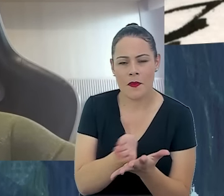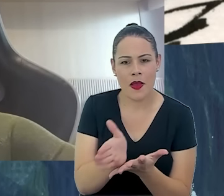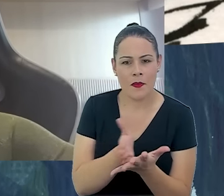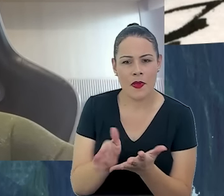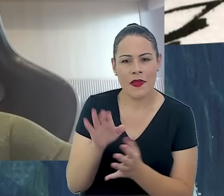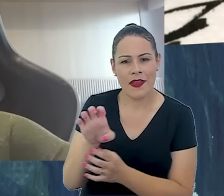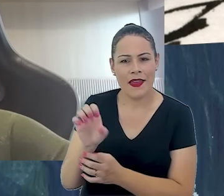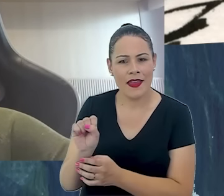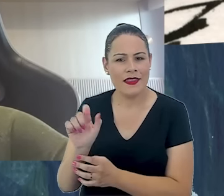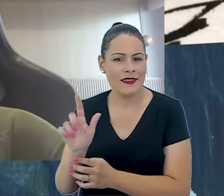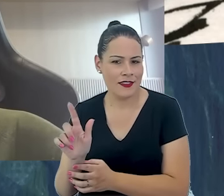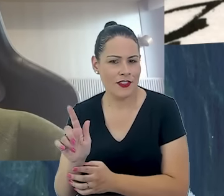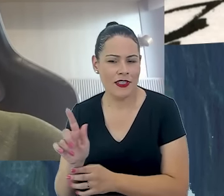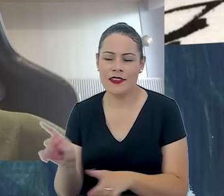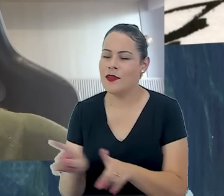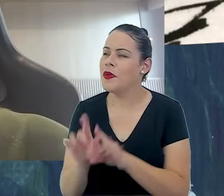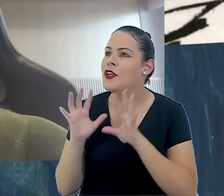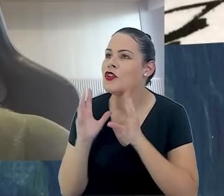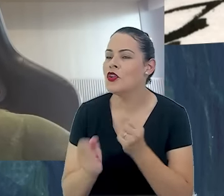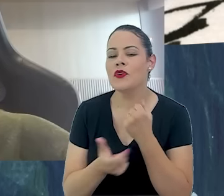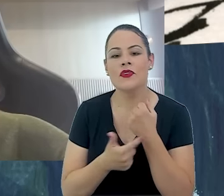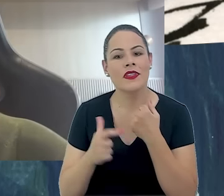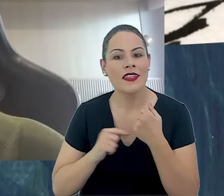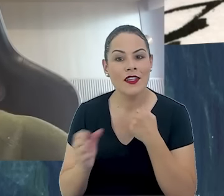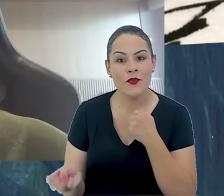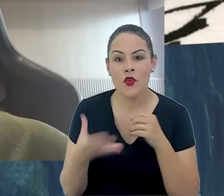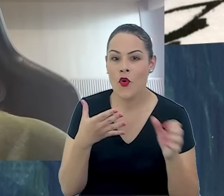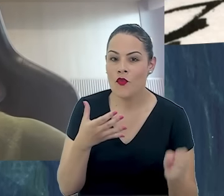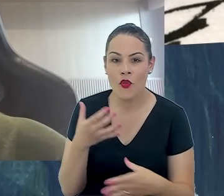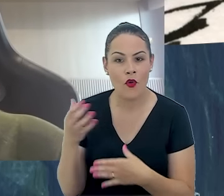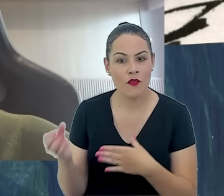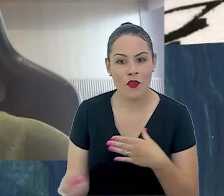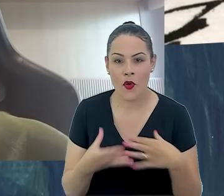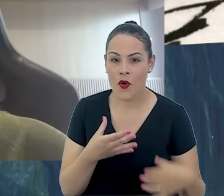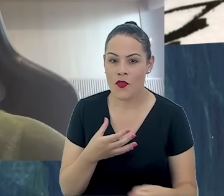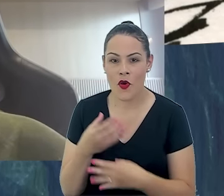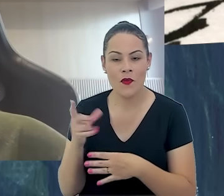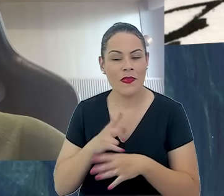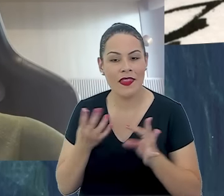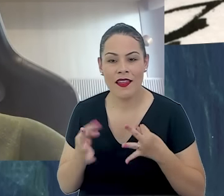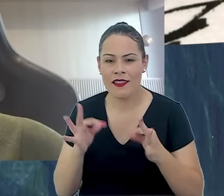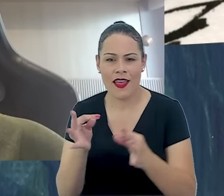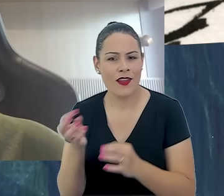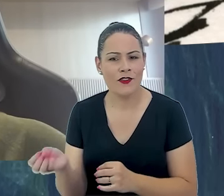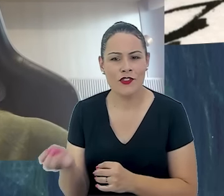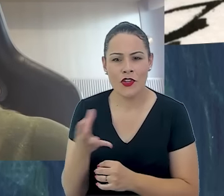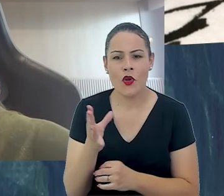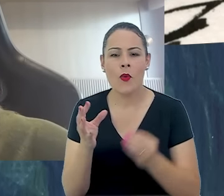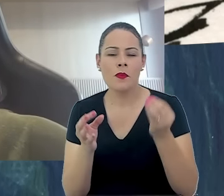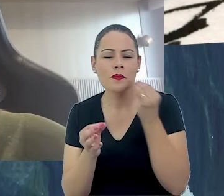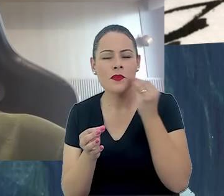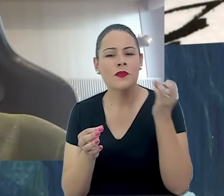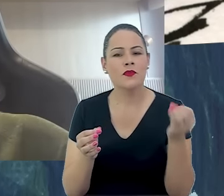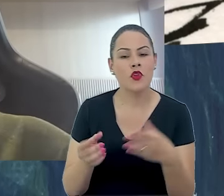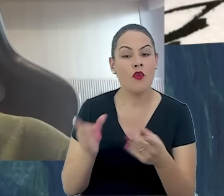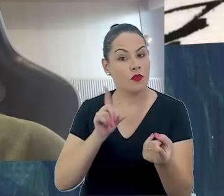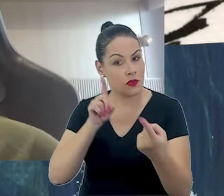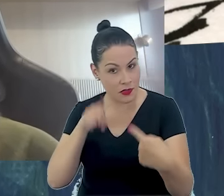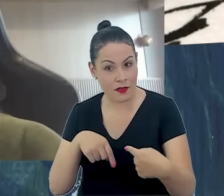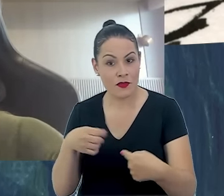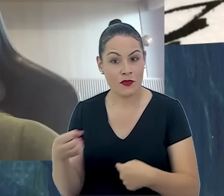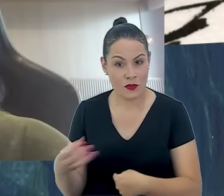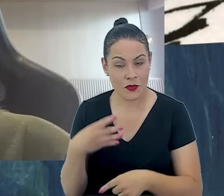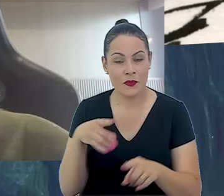nesse mundo de ESG, toda hora tem novidade, né? Toda hora muda, toda hora tem uma tecnologia nova, ou oportunidades novas,